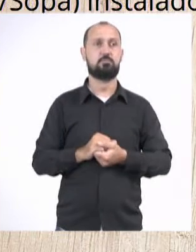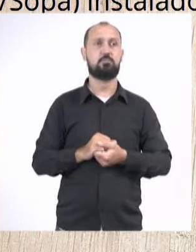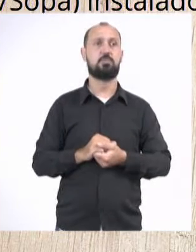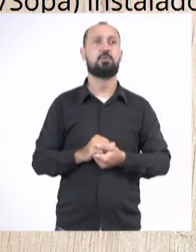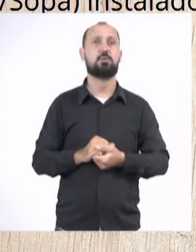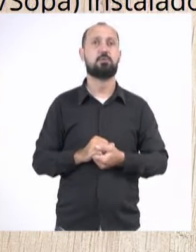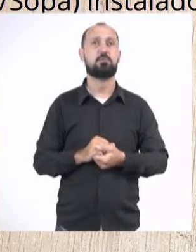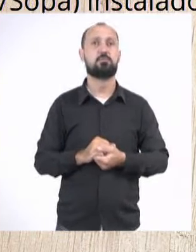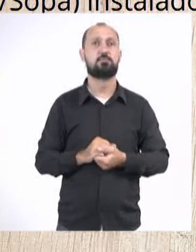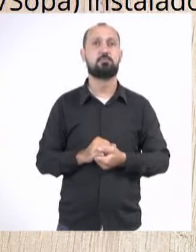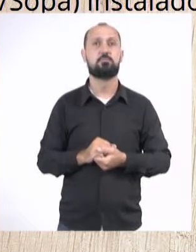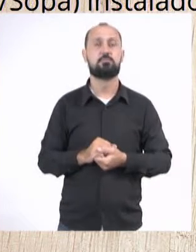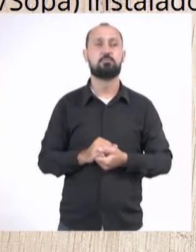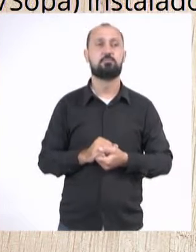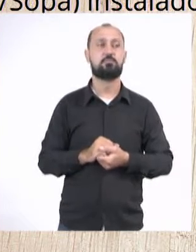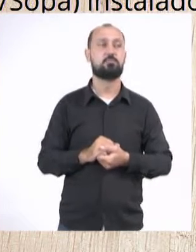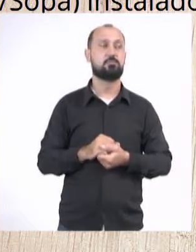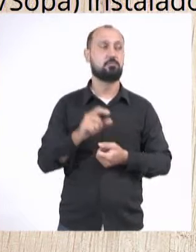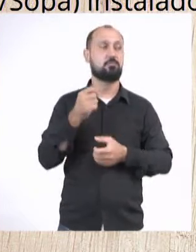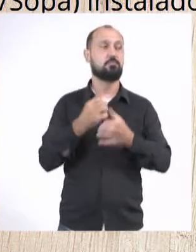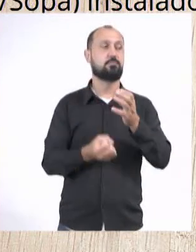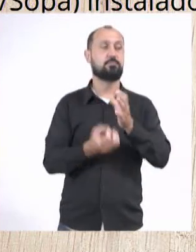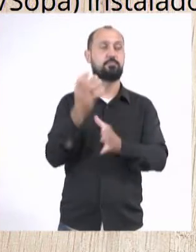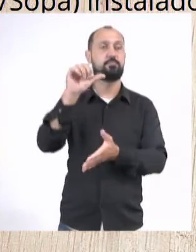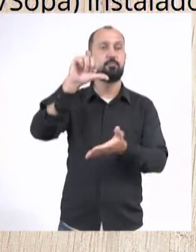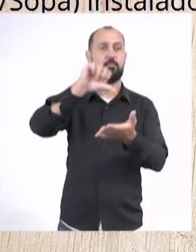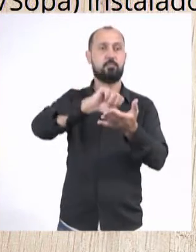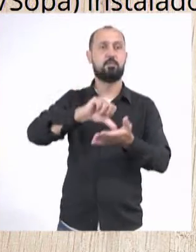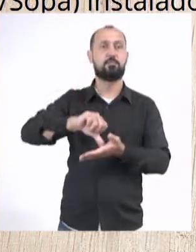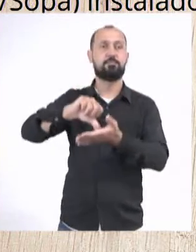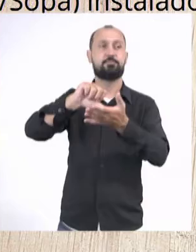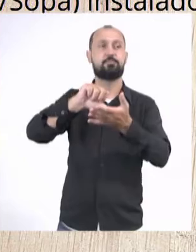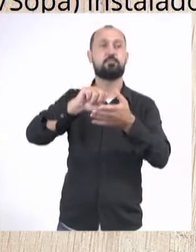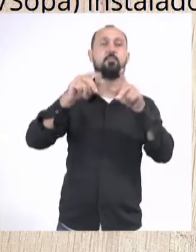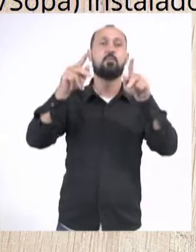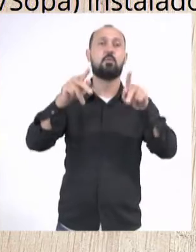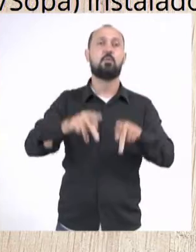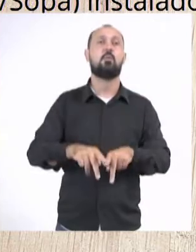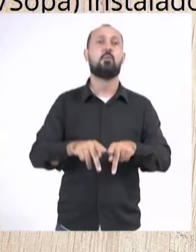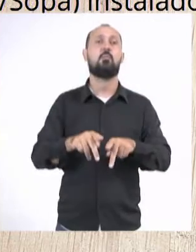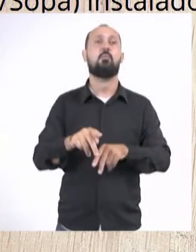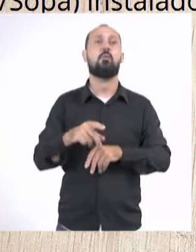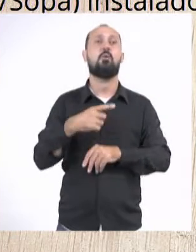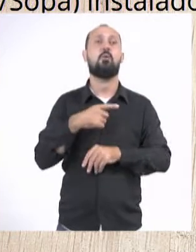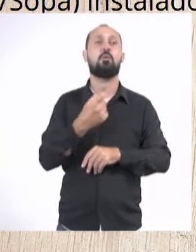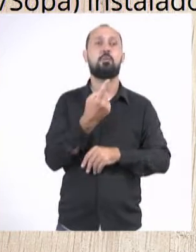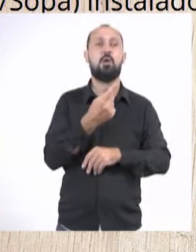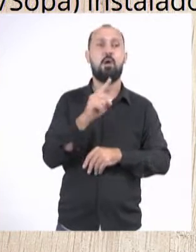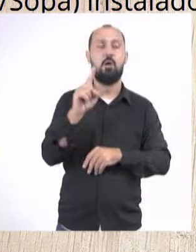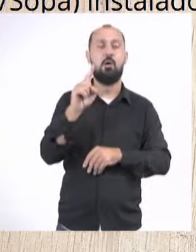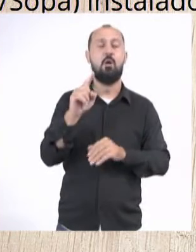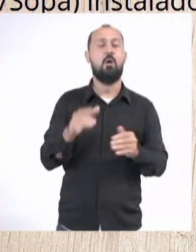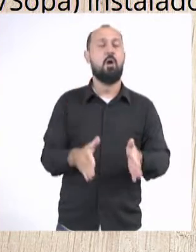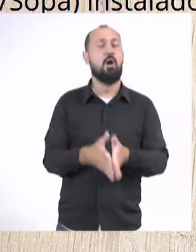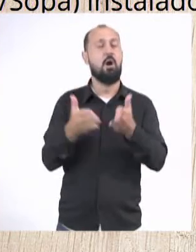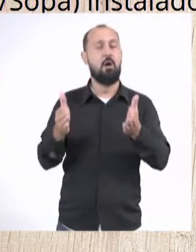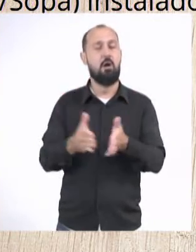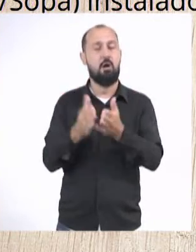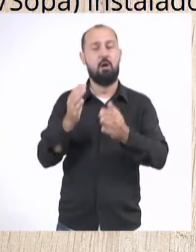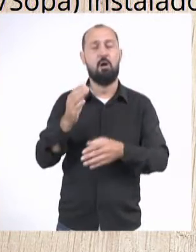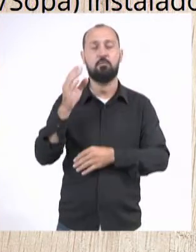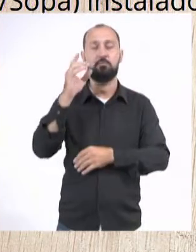próximas licitações, é que essas unidades, que a população tenha uma unidade de referência, que ela